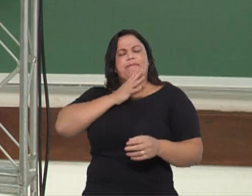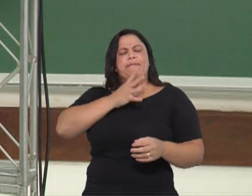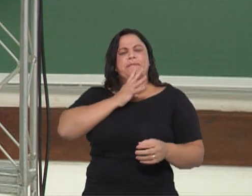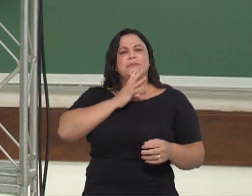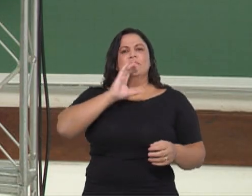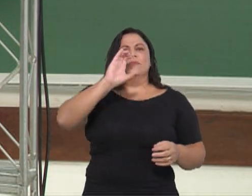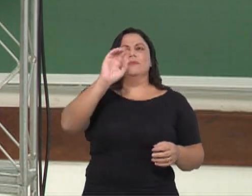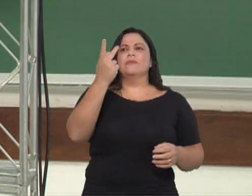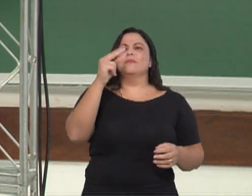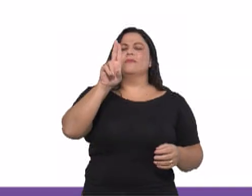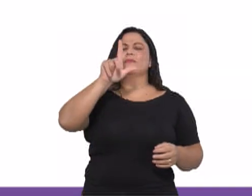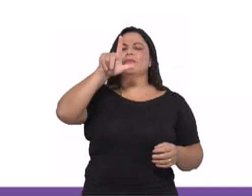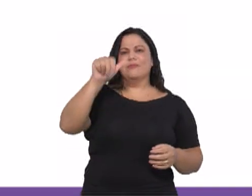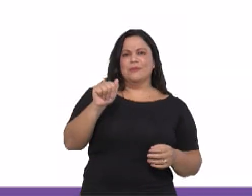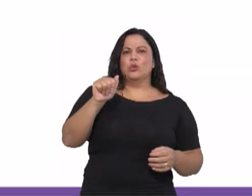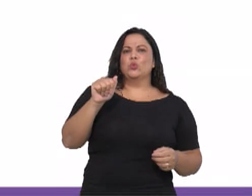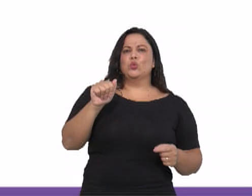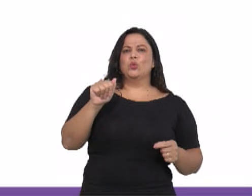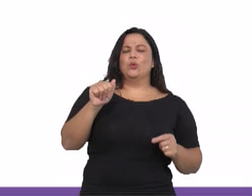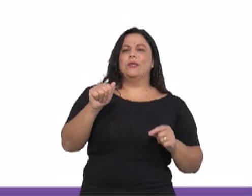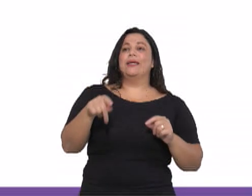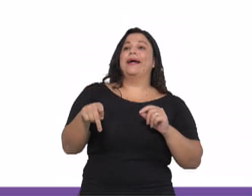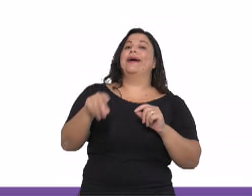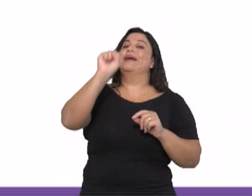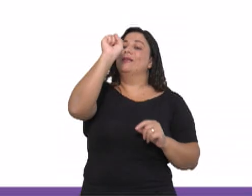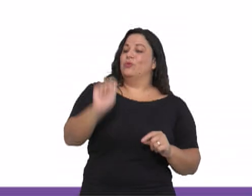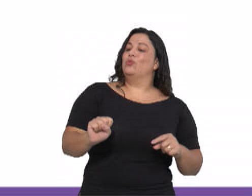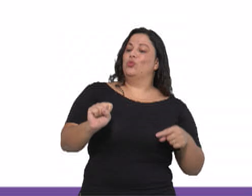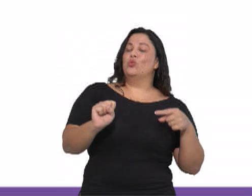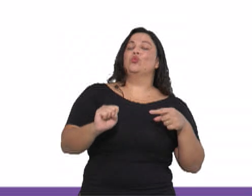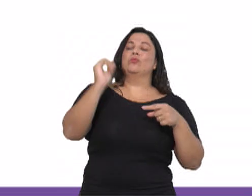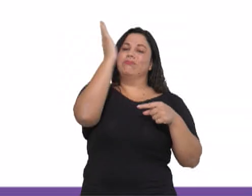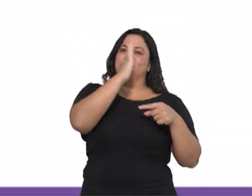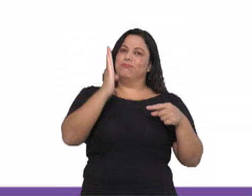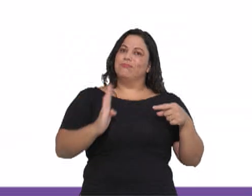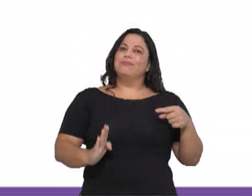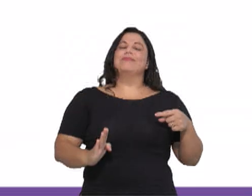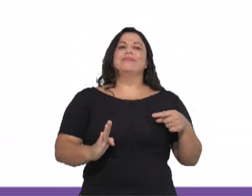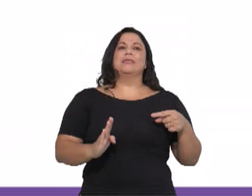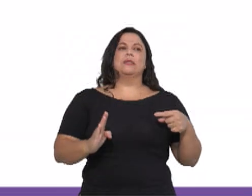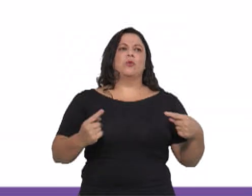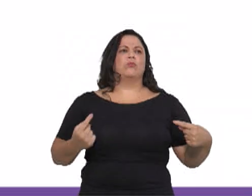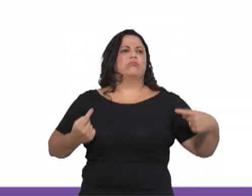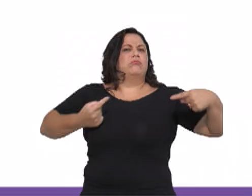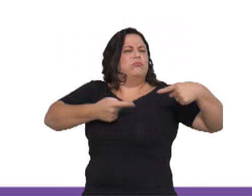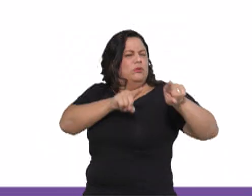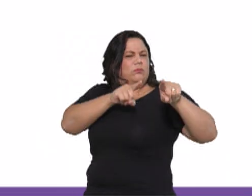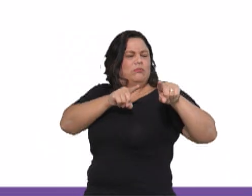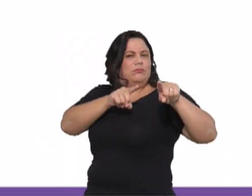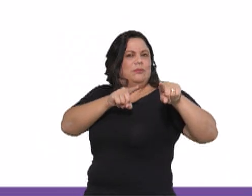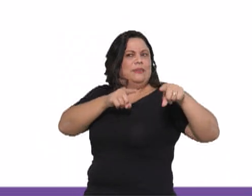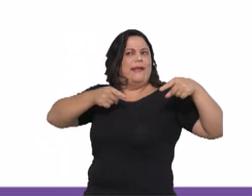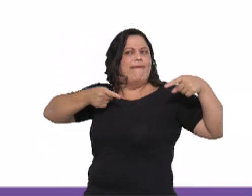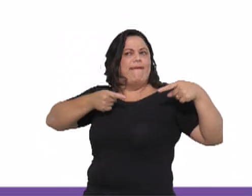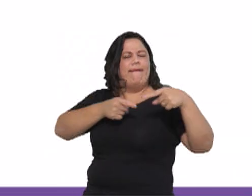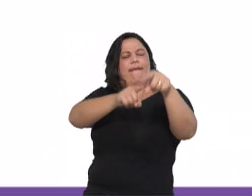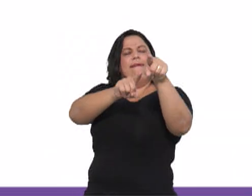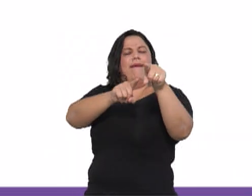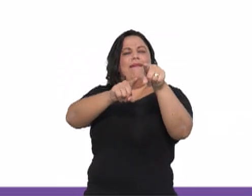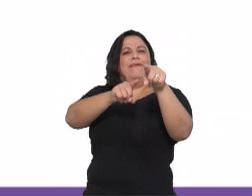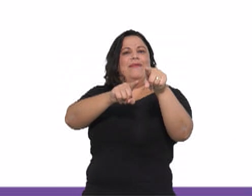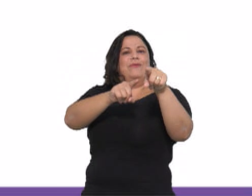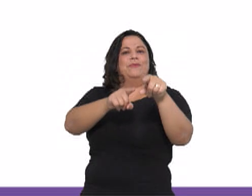A chula é uma dança típica do sul do Brasil, dançada na forma de desafio. Em geral, são homens que dançam a